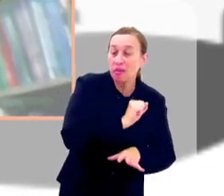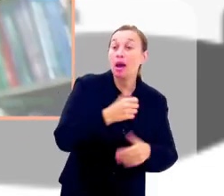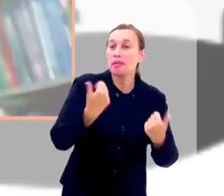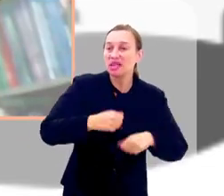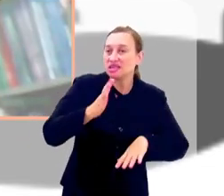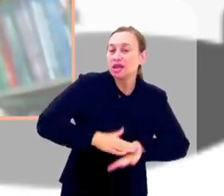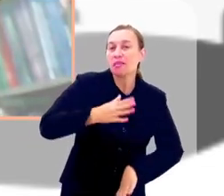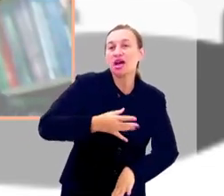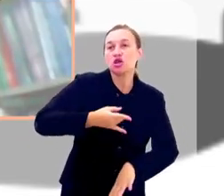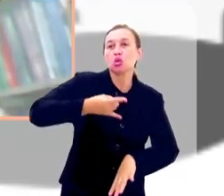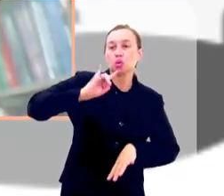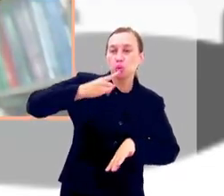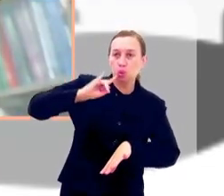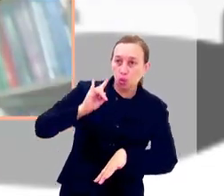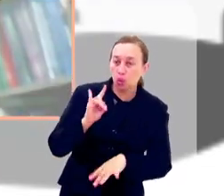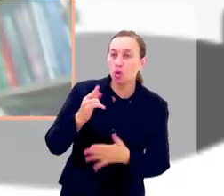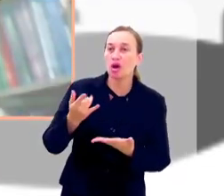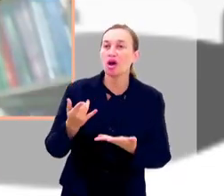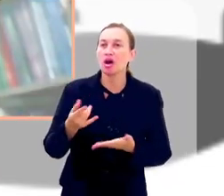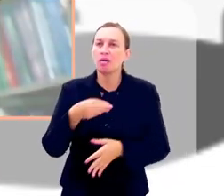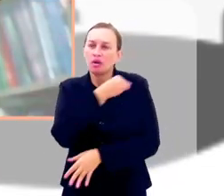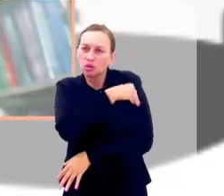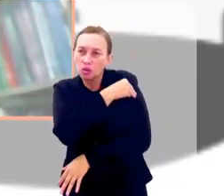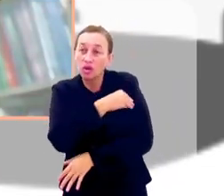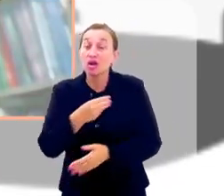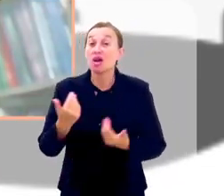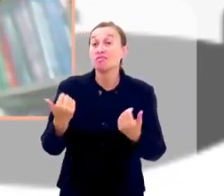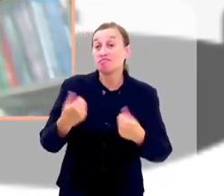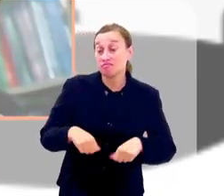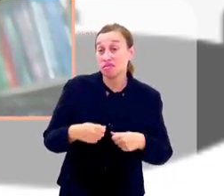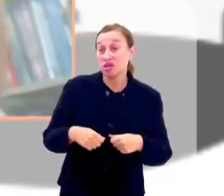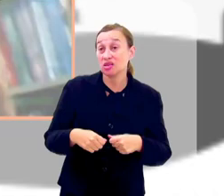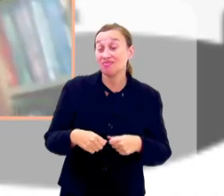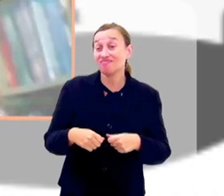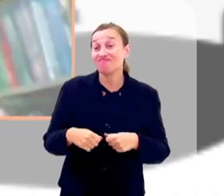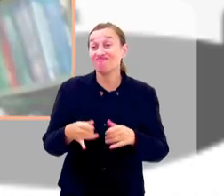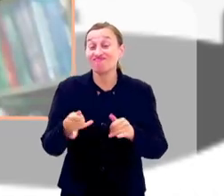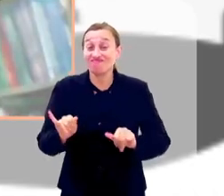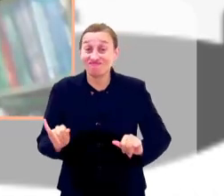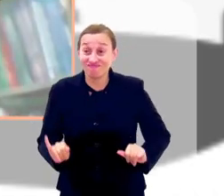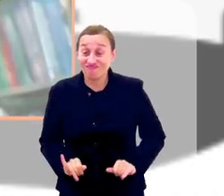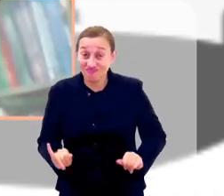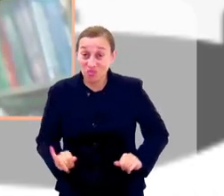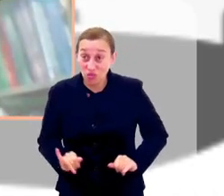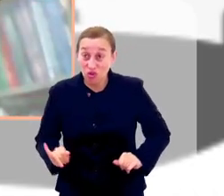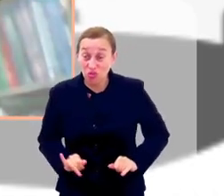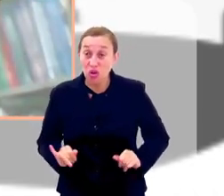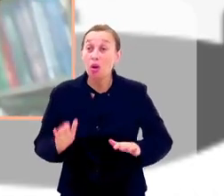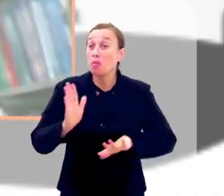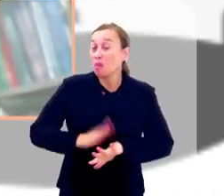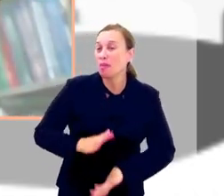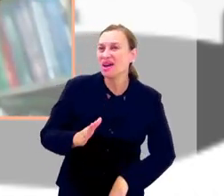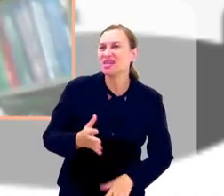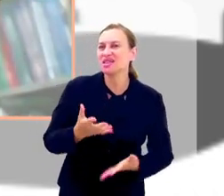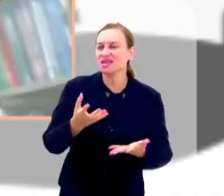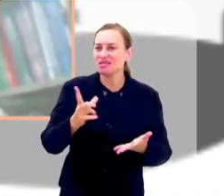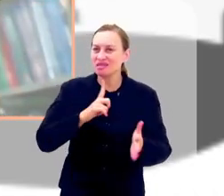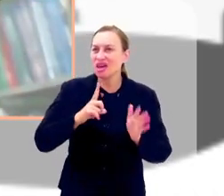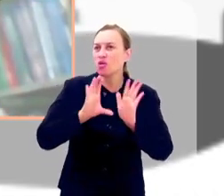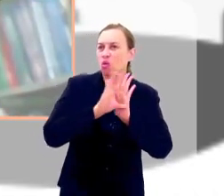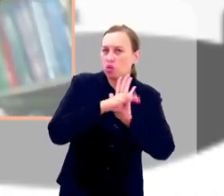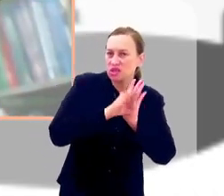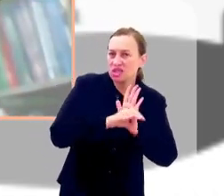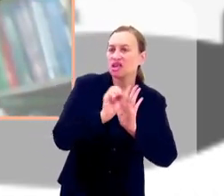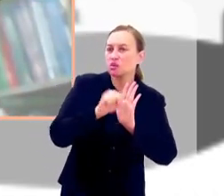de mais álcool, de mais drogas, e aí isso passa a ser frustração e sofrimento. Então, por mais que a gente tenha um